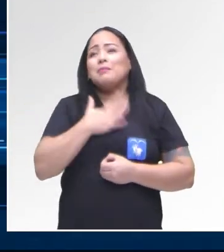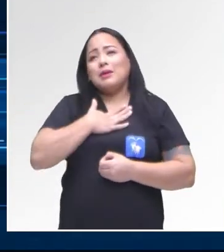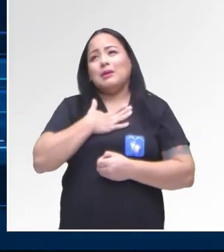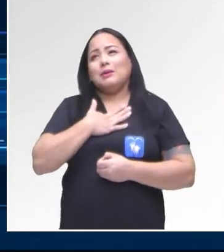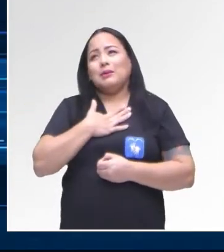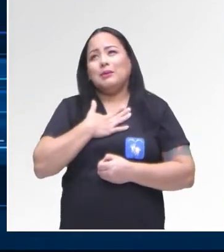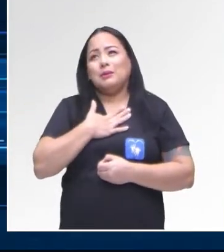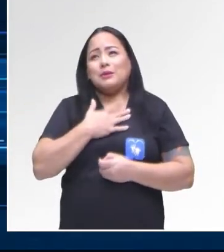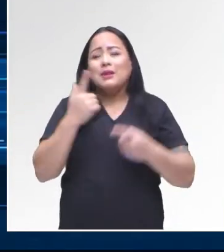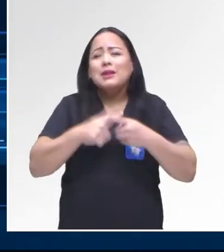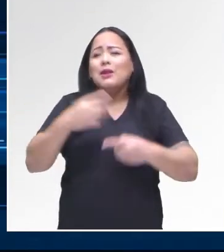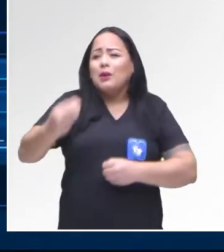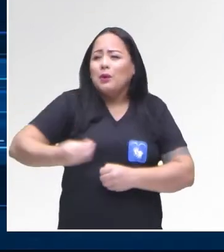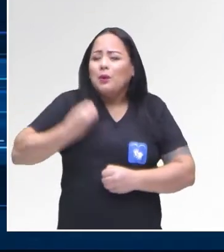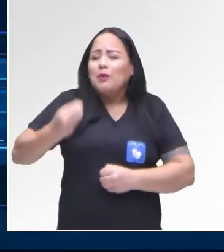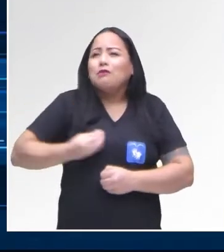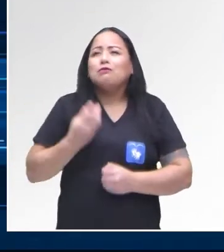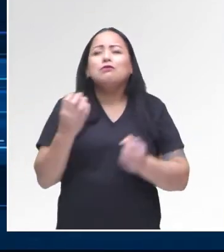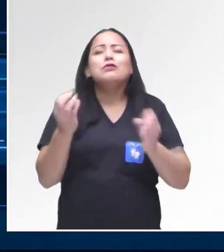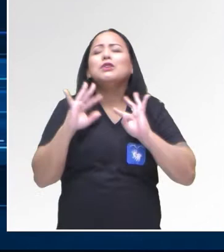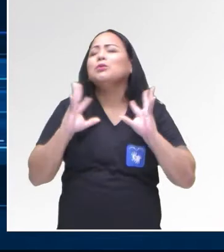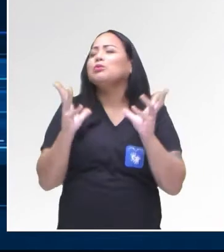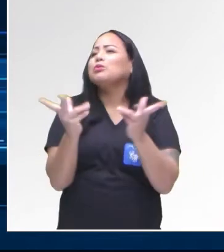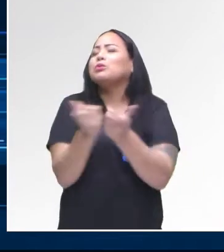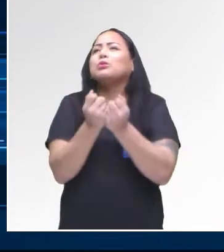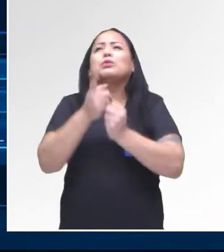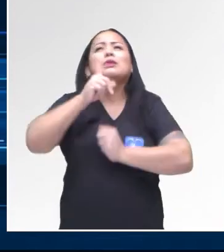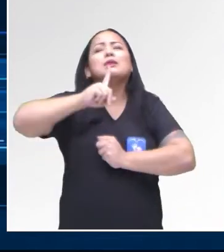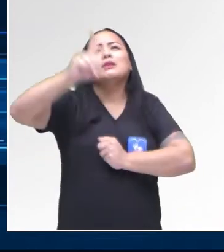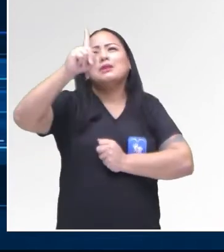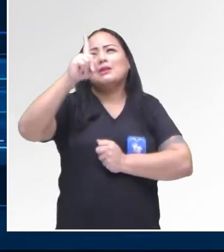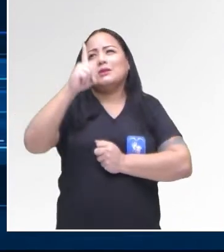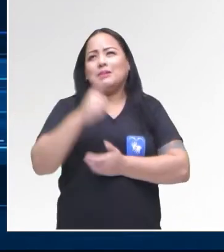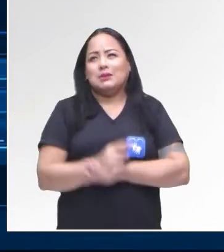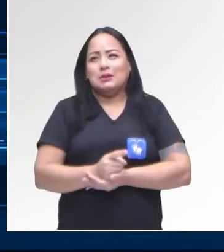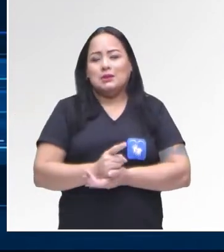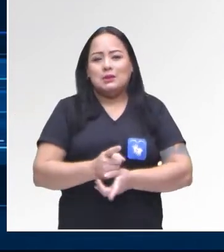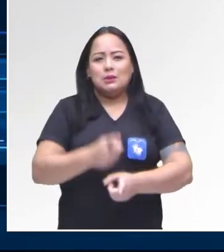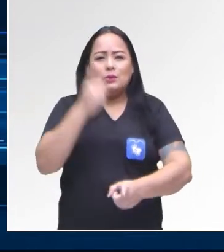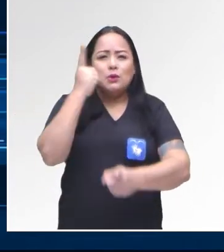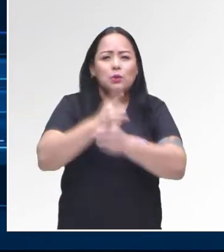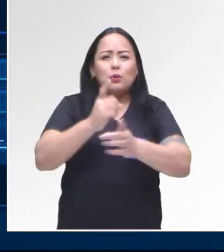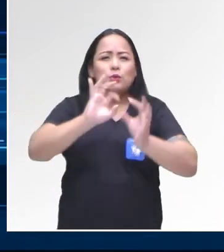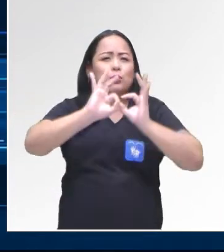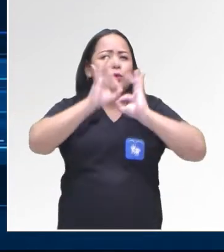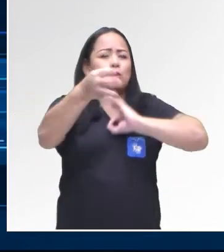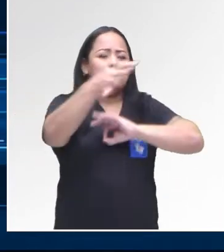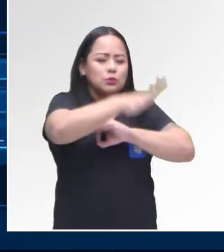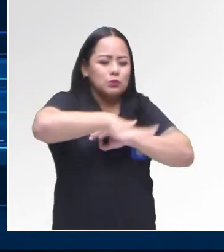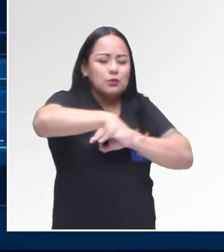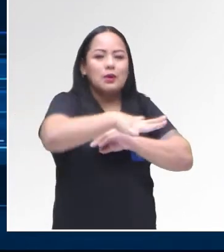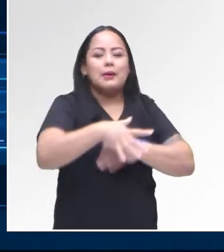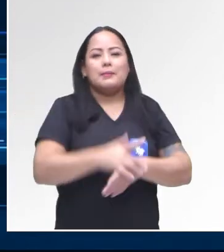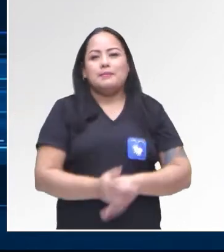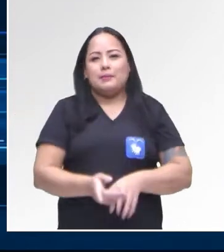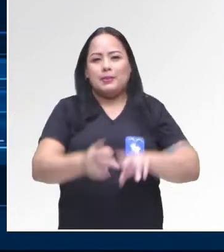que eu desfrute os primores, Deus. Que eu não encontro aqui onde eu estou, longe da minha terra. A maioria distante do Brasil.